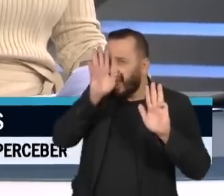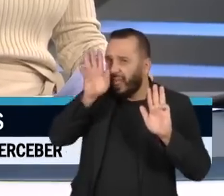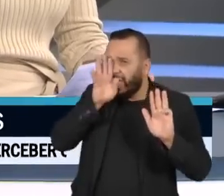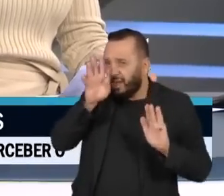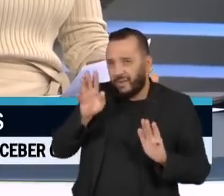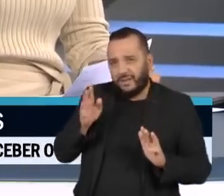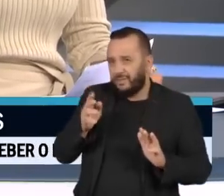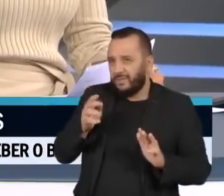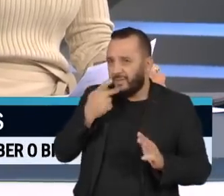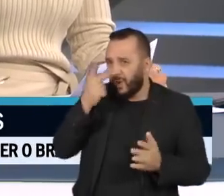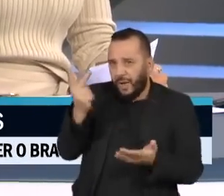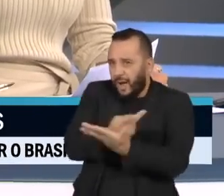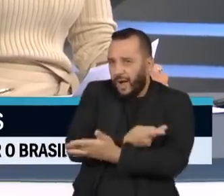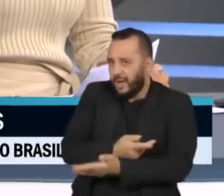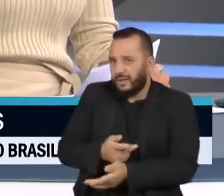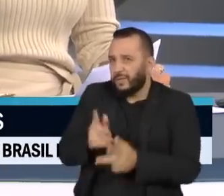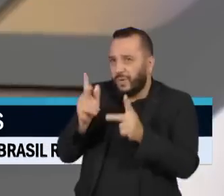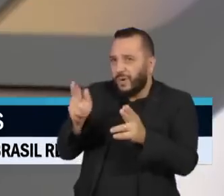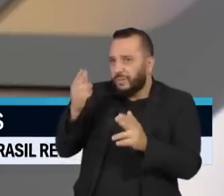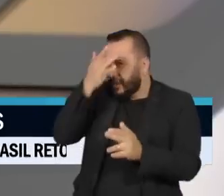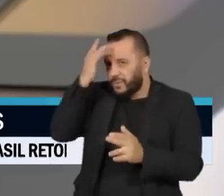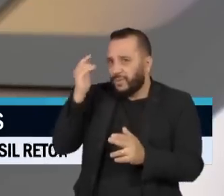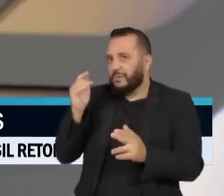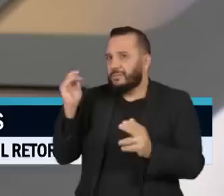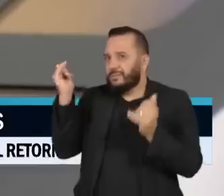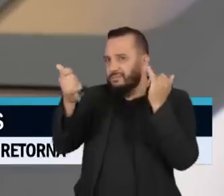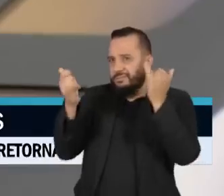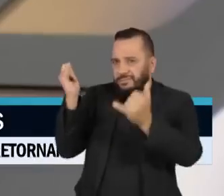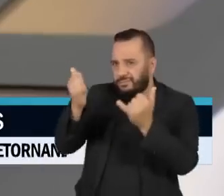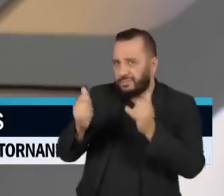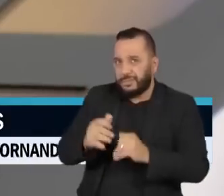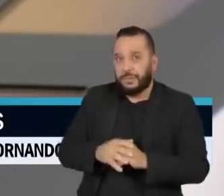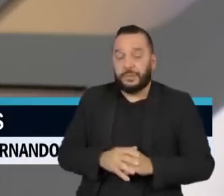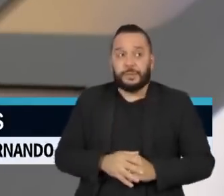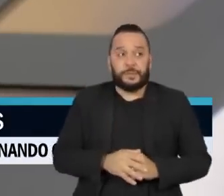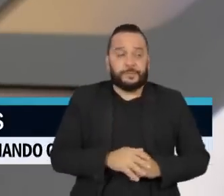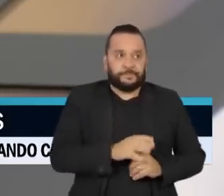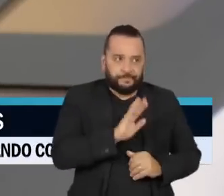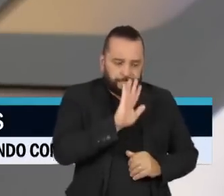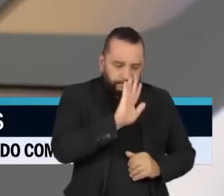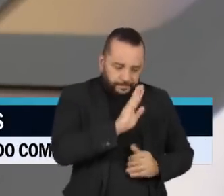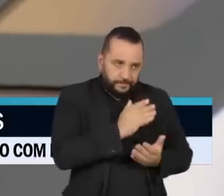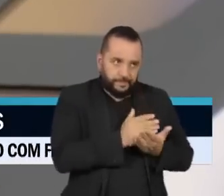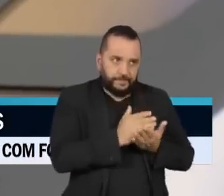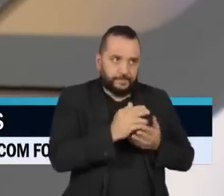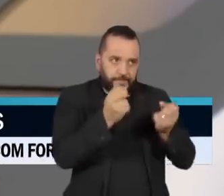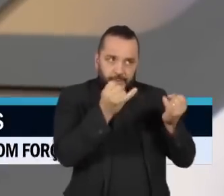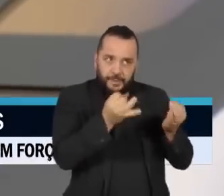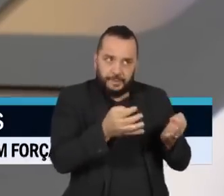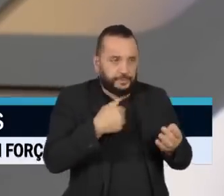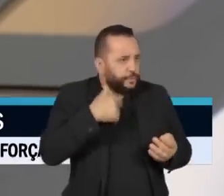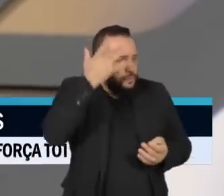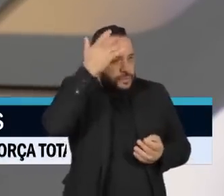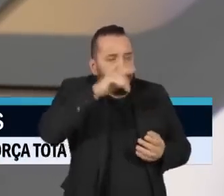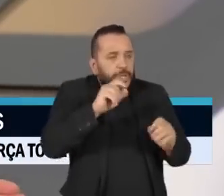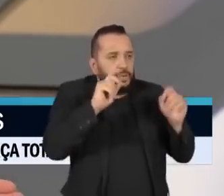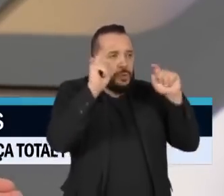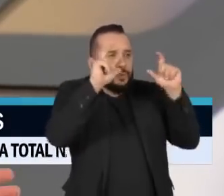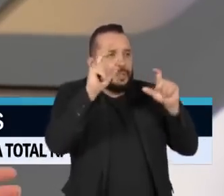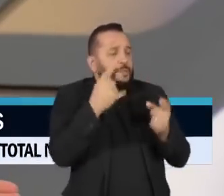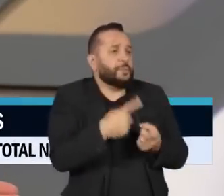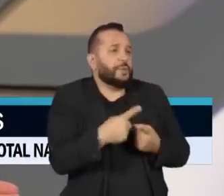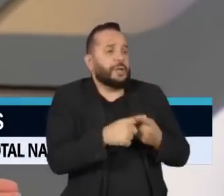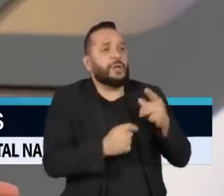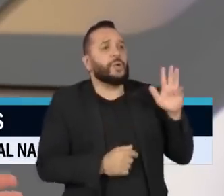gratuita como Muitas pessoas têm dito por aí bom acho que eu queria começar falando que assim eu não sei qual é a surpresa porque o Lula